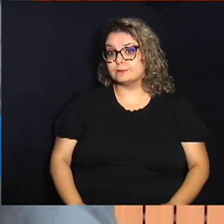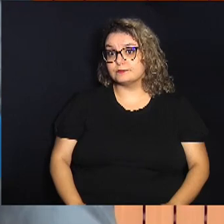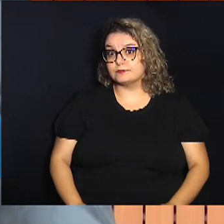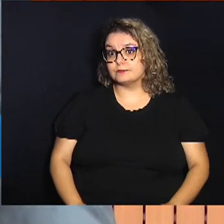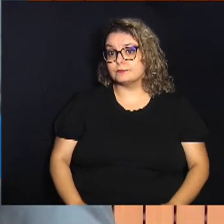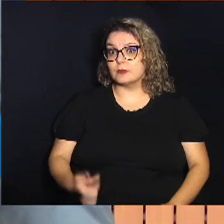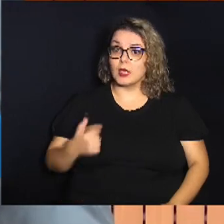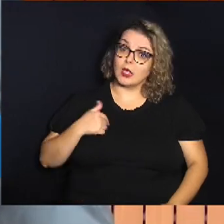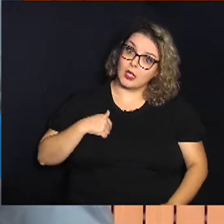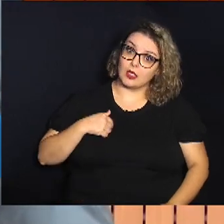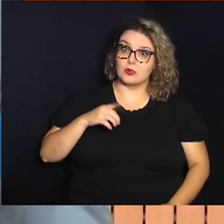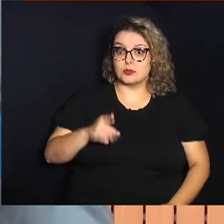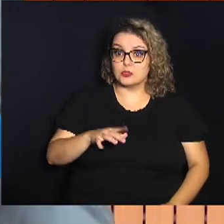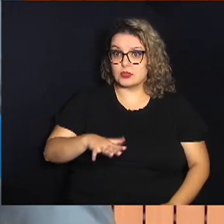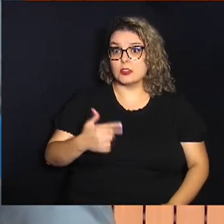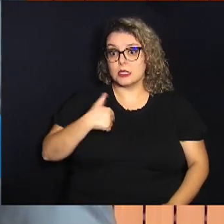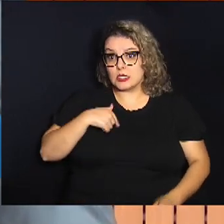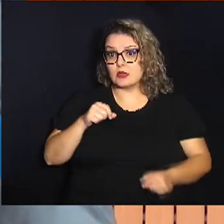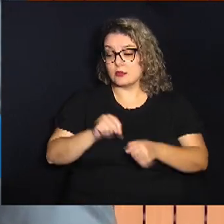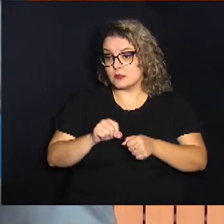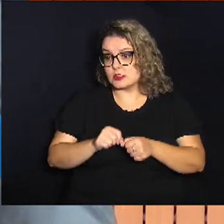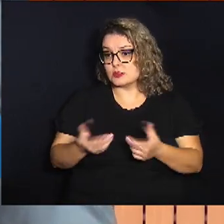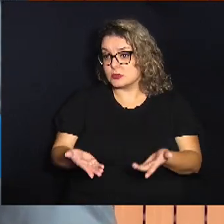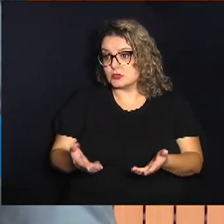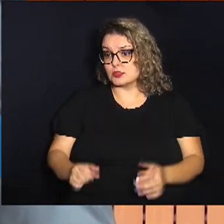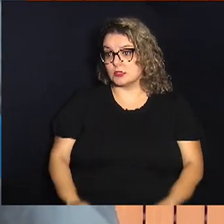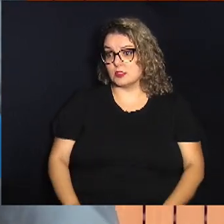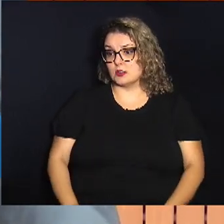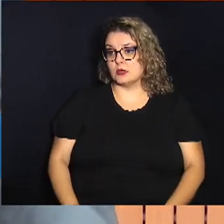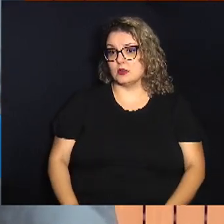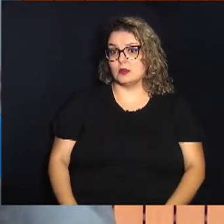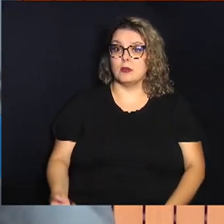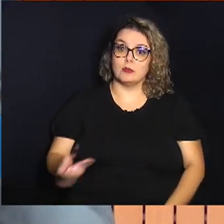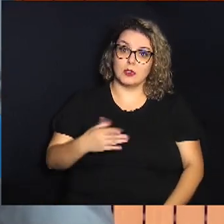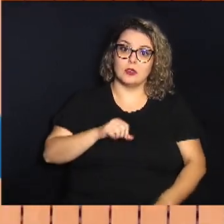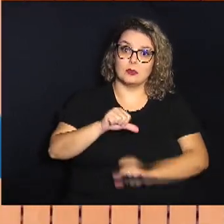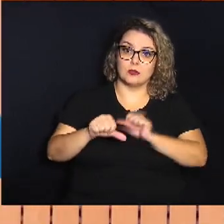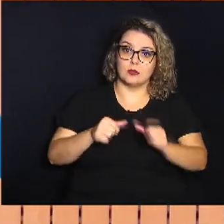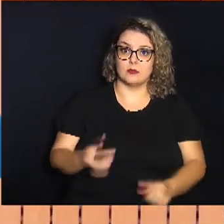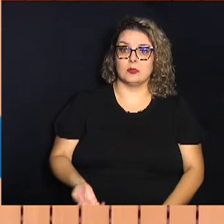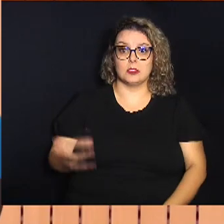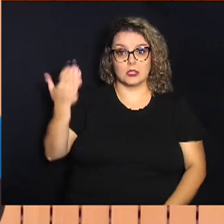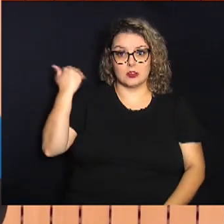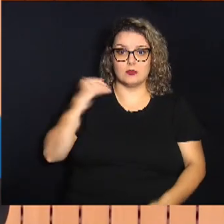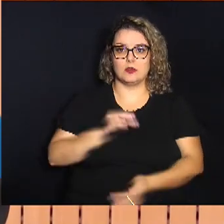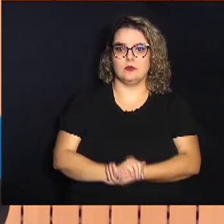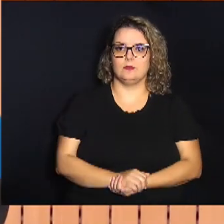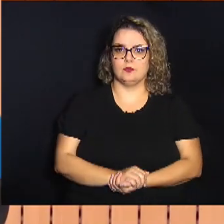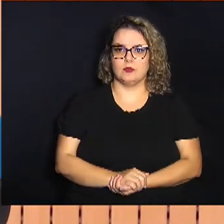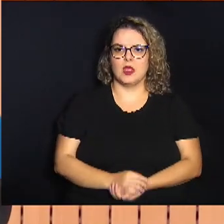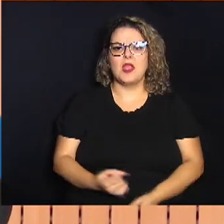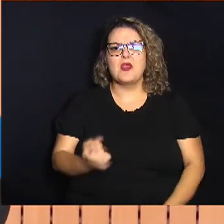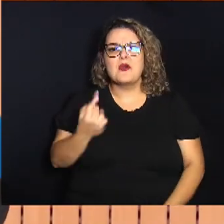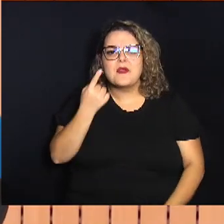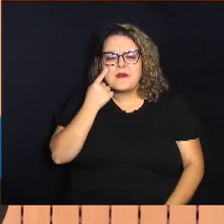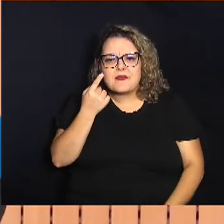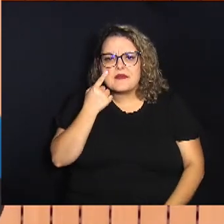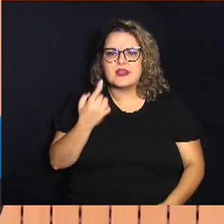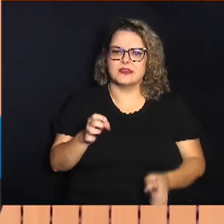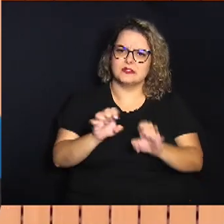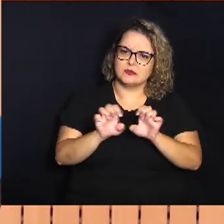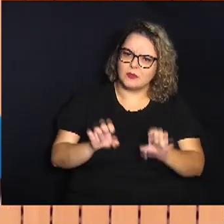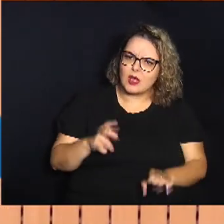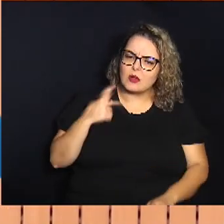Eu era diretor e eu fiz o projeto para a nova alteração que teve naquela época. Ver se dá para estruturar uma